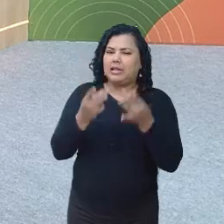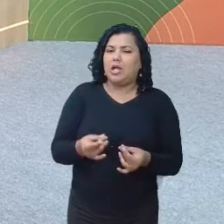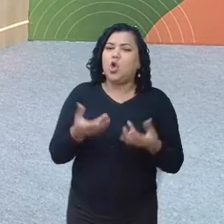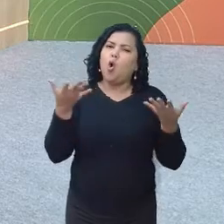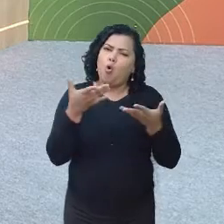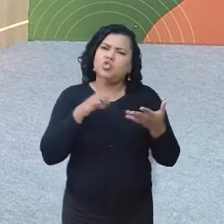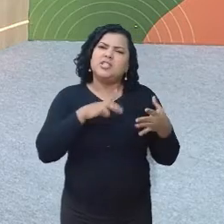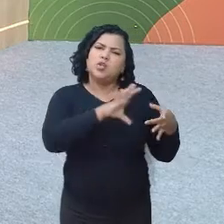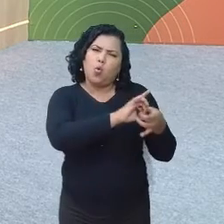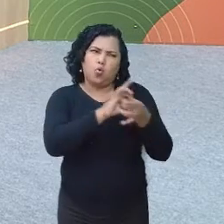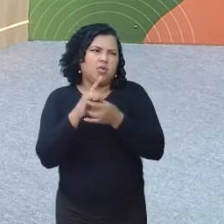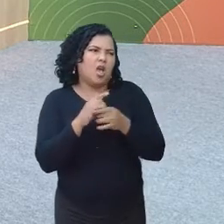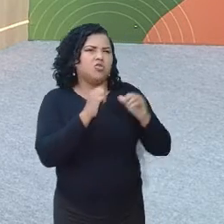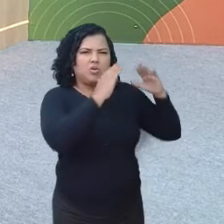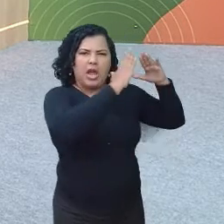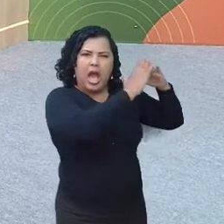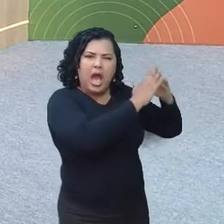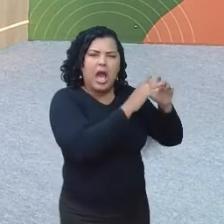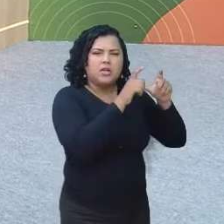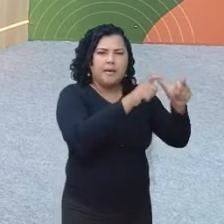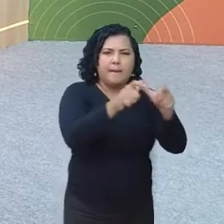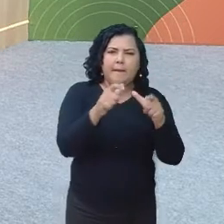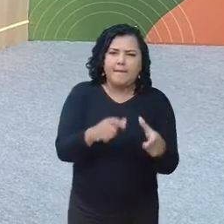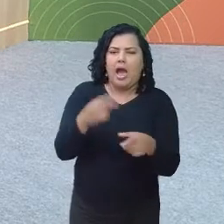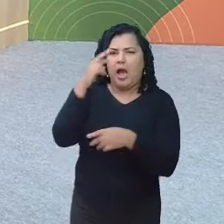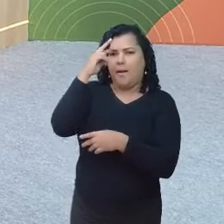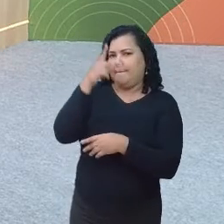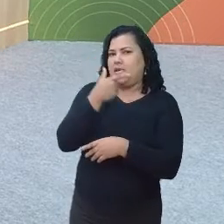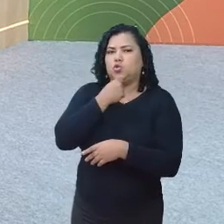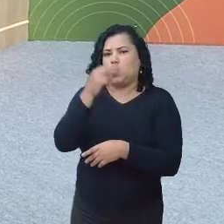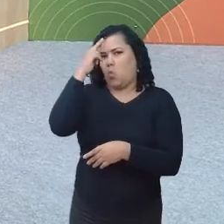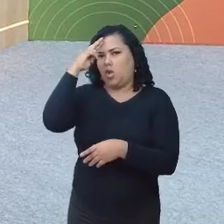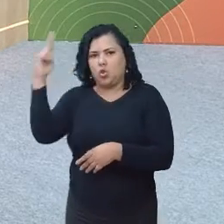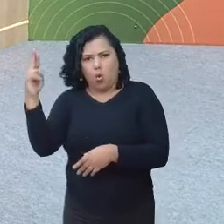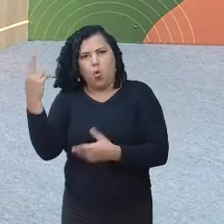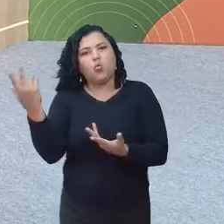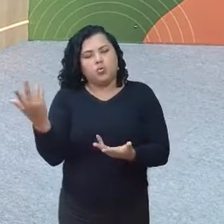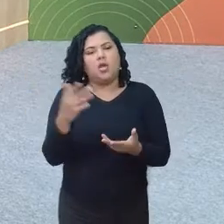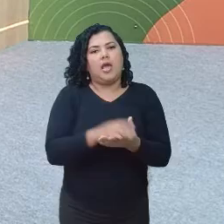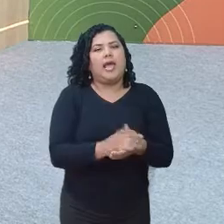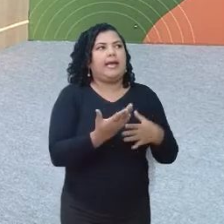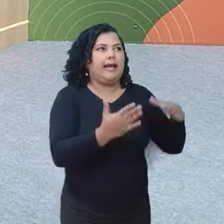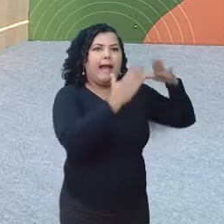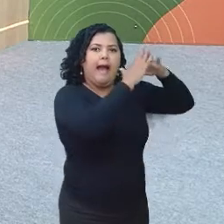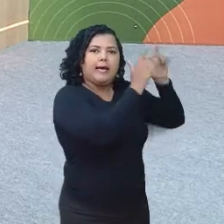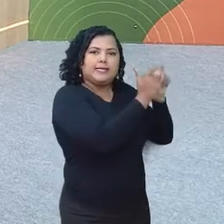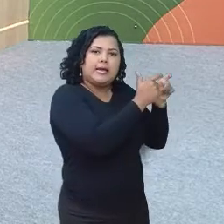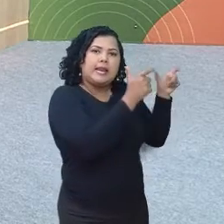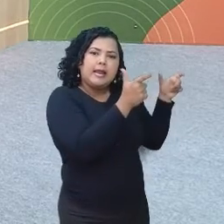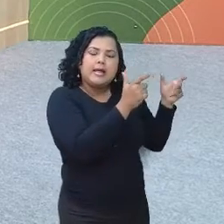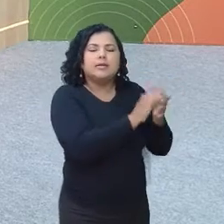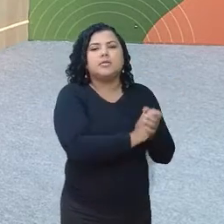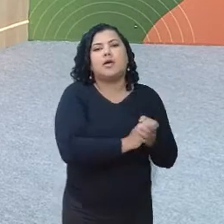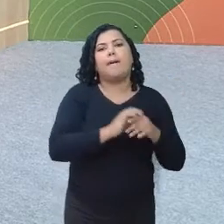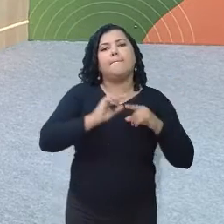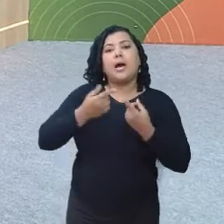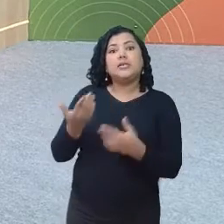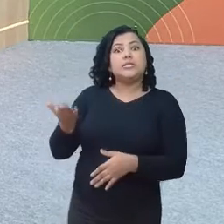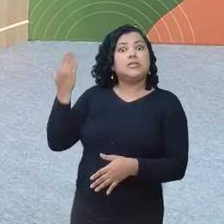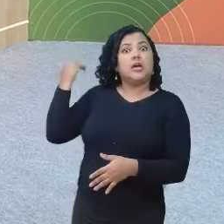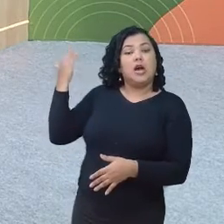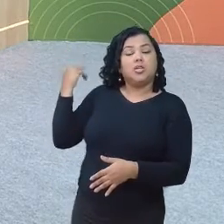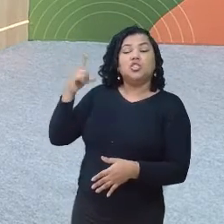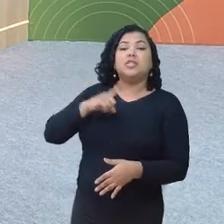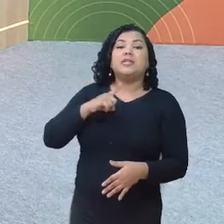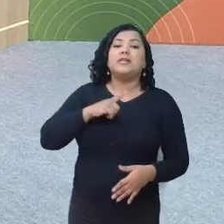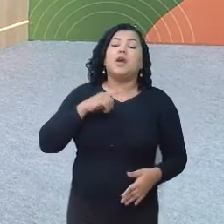tenha toda essa organização, né, toda essa estruturação, né, Casa Grande, antigamente no caso a senzala,